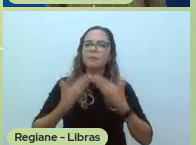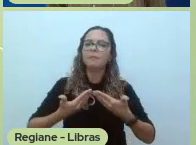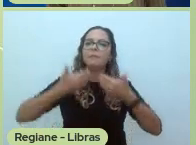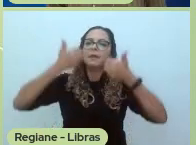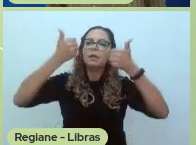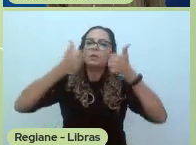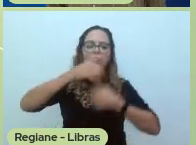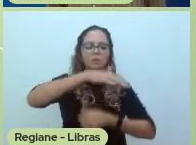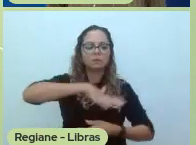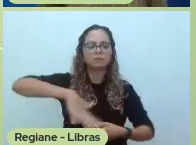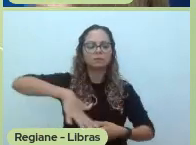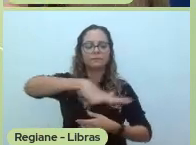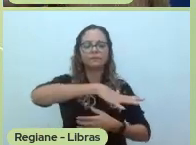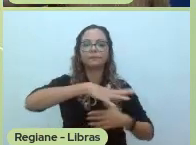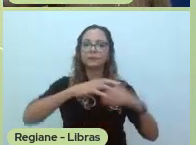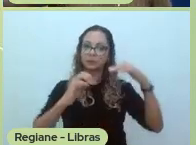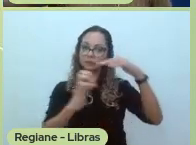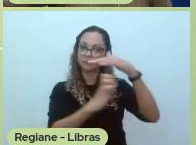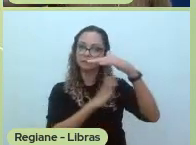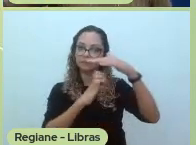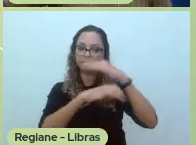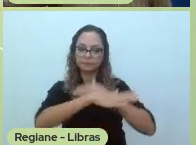clima, de inovação, de